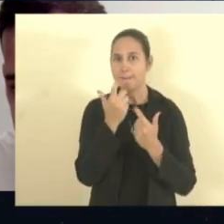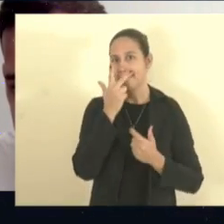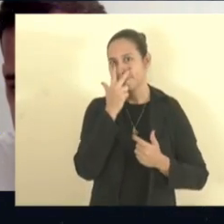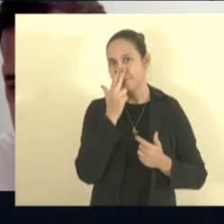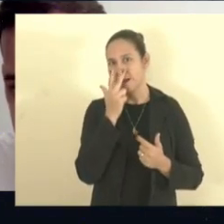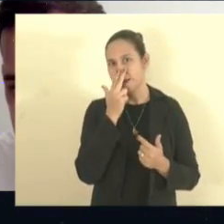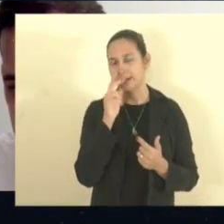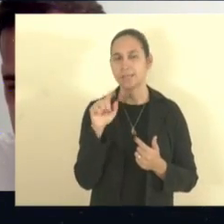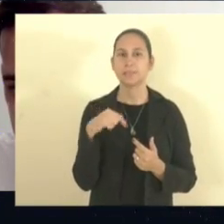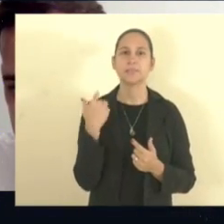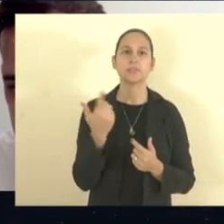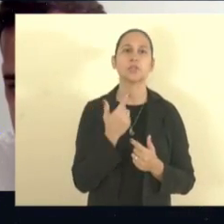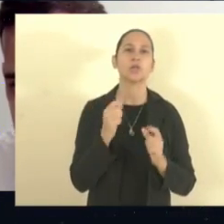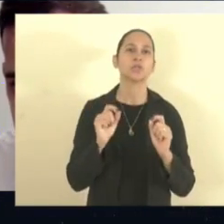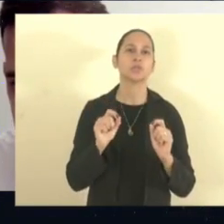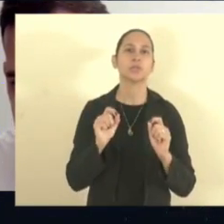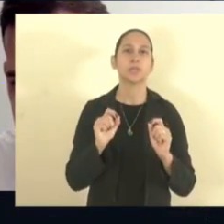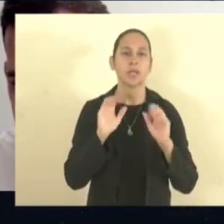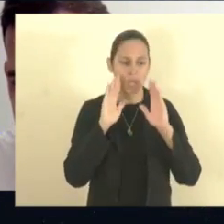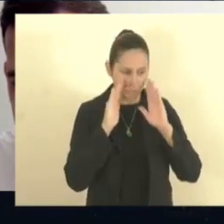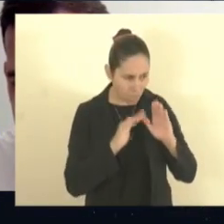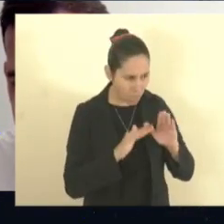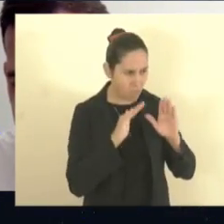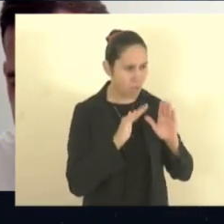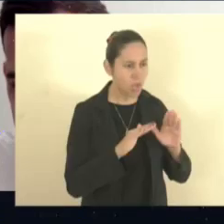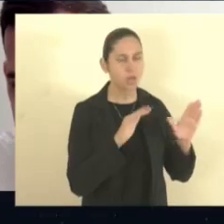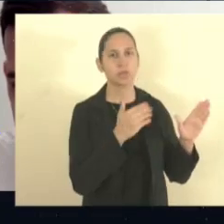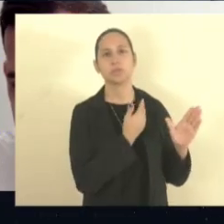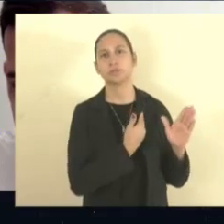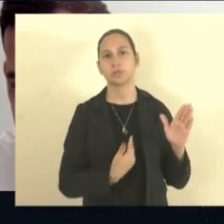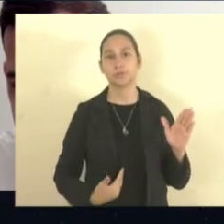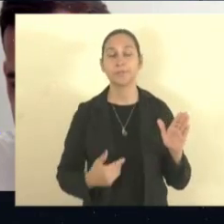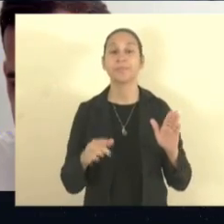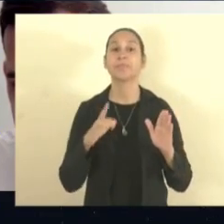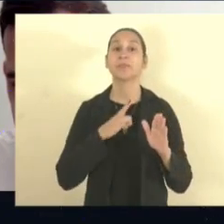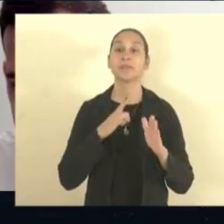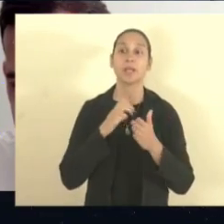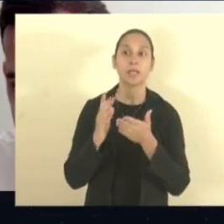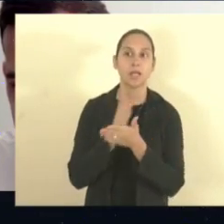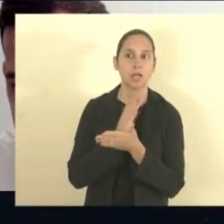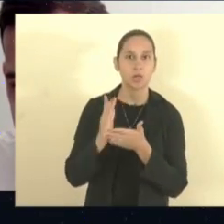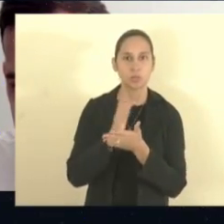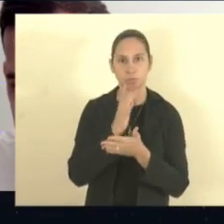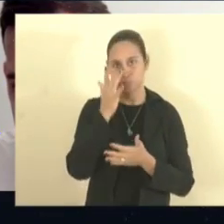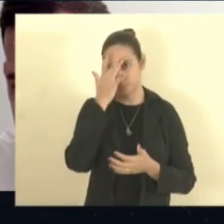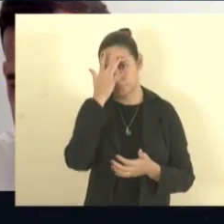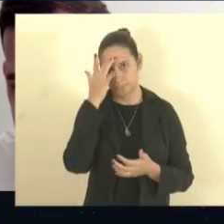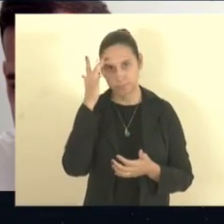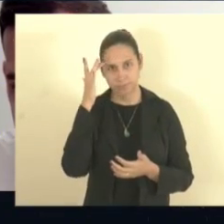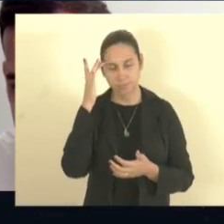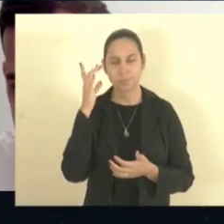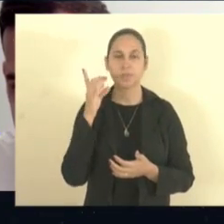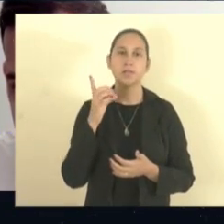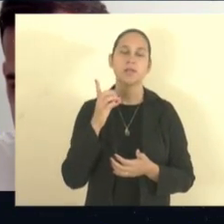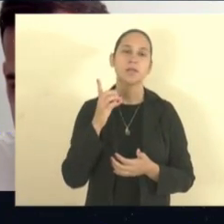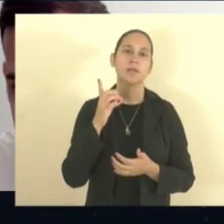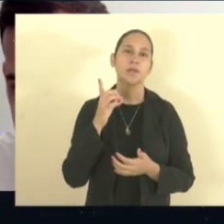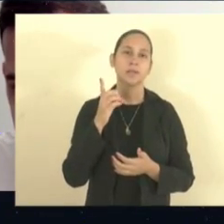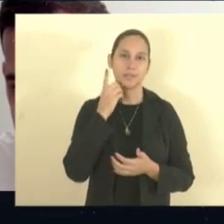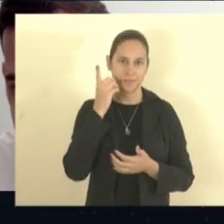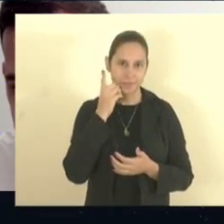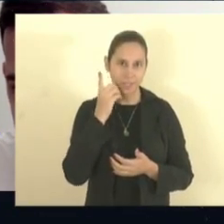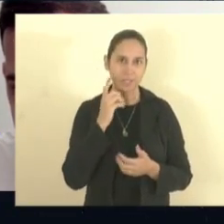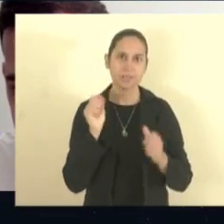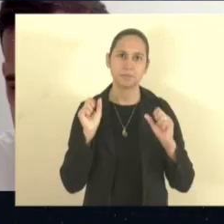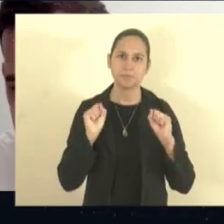uma sucursal do Palácio, porque tem uns deputados aí, tem cadeira cativa no helicóptero, tem cadeira cativa